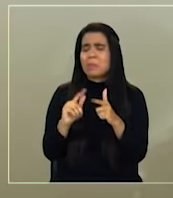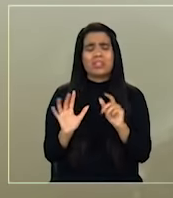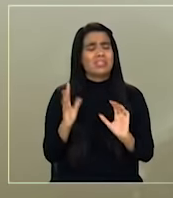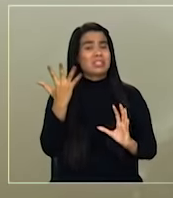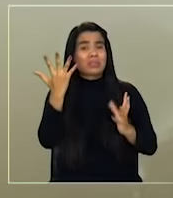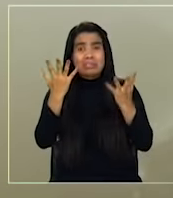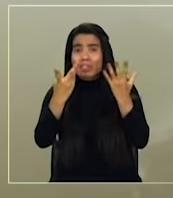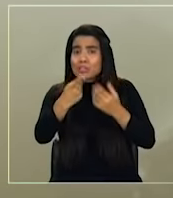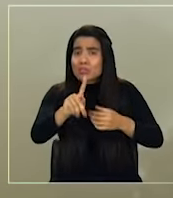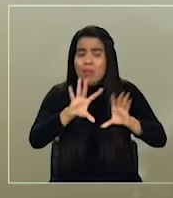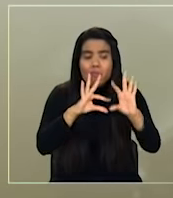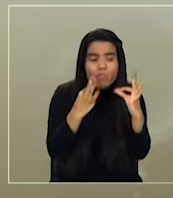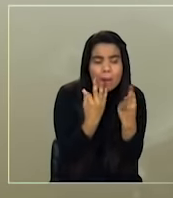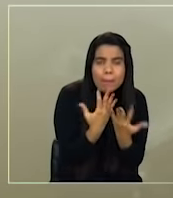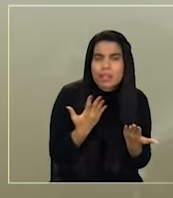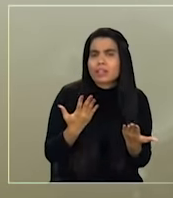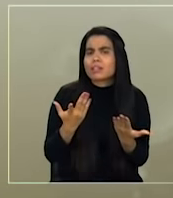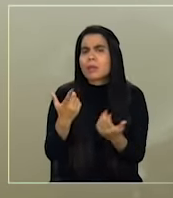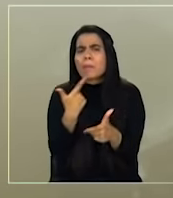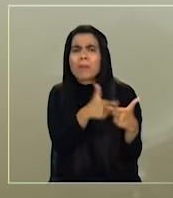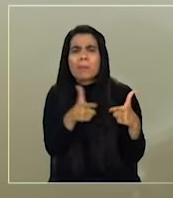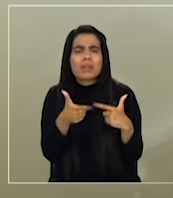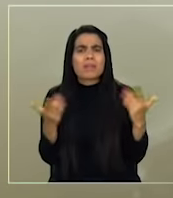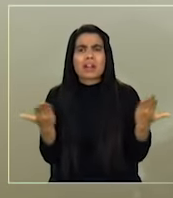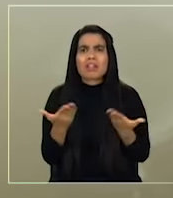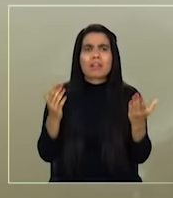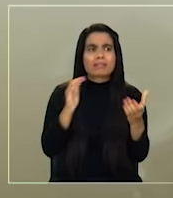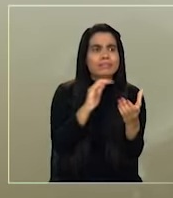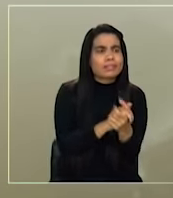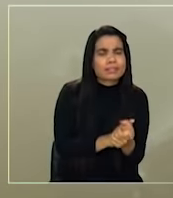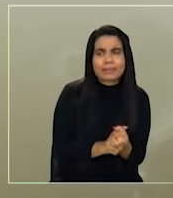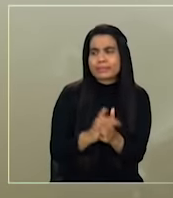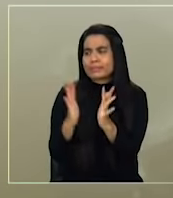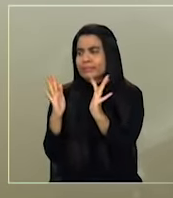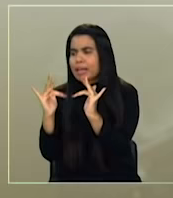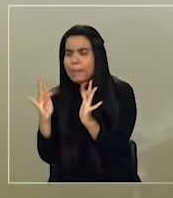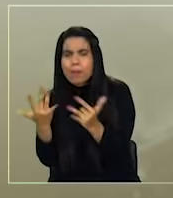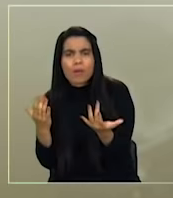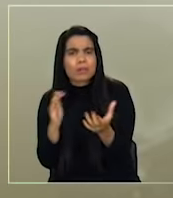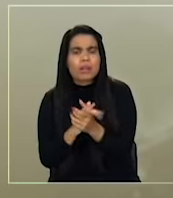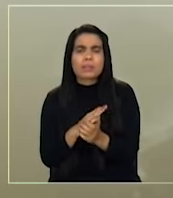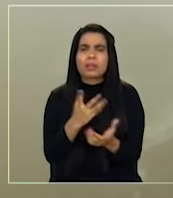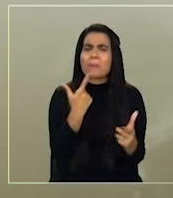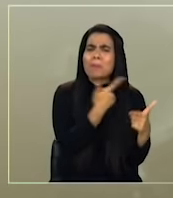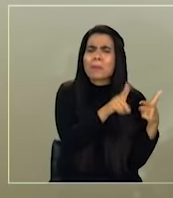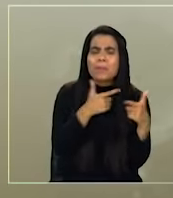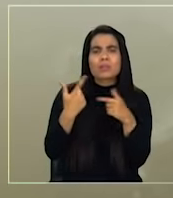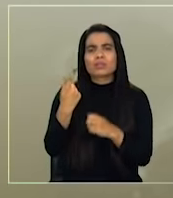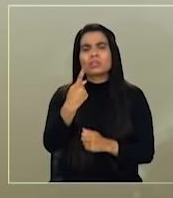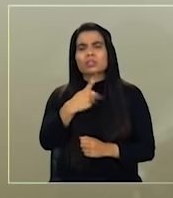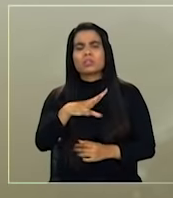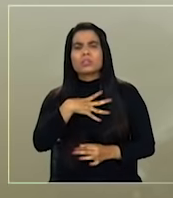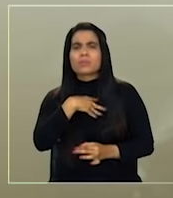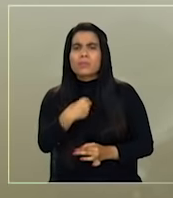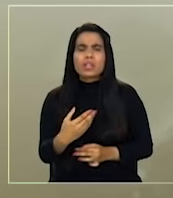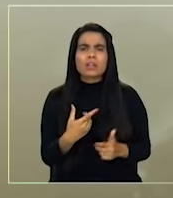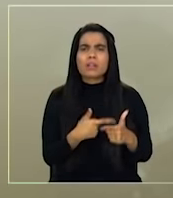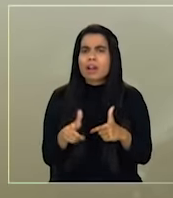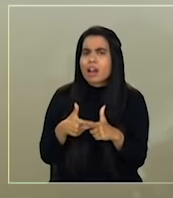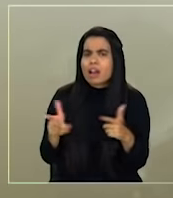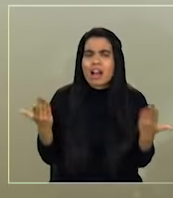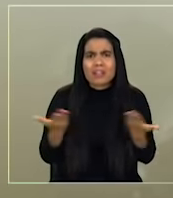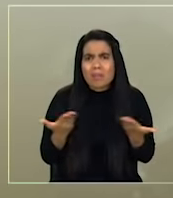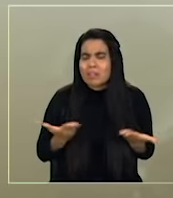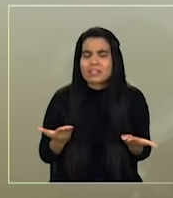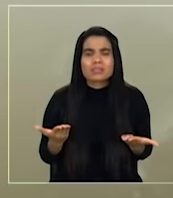familiar, você está passando por um problema conjugal, você está passando por um problema com seu filho, um problema que nem